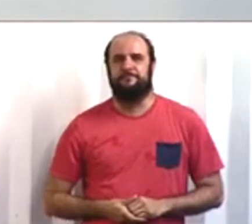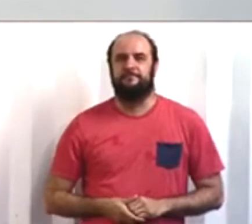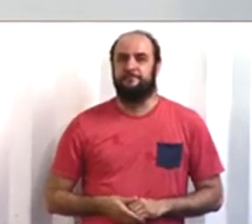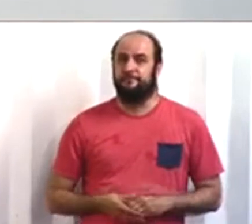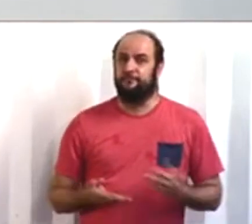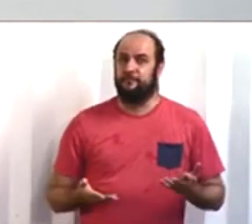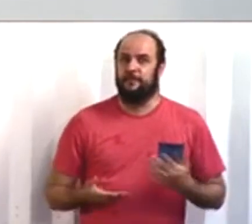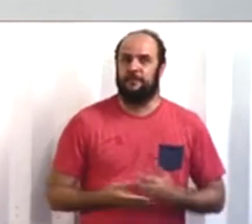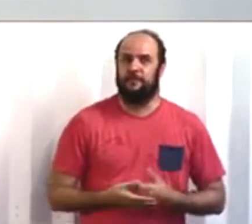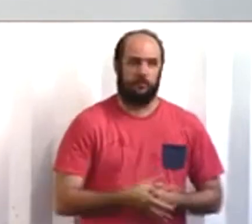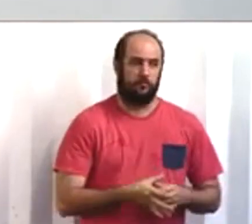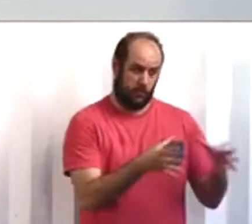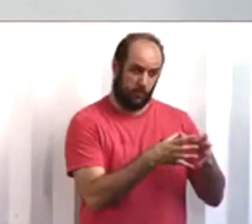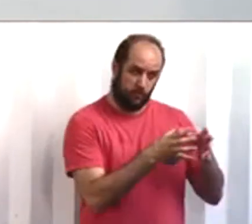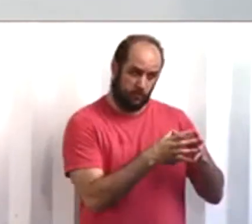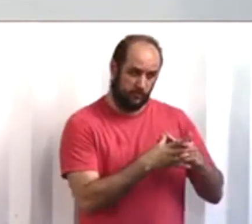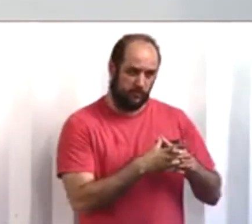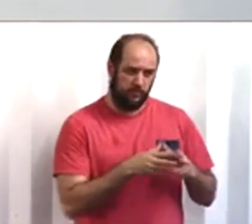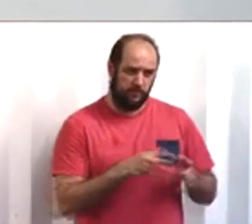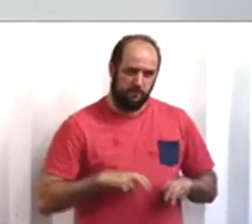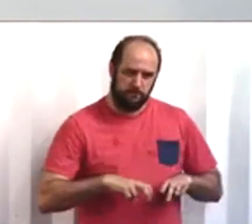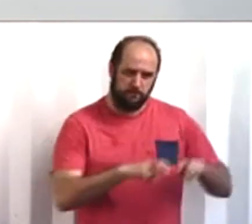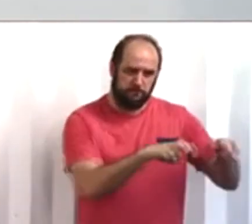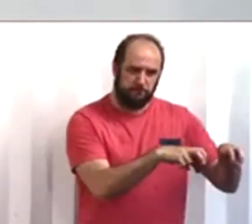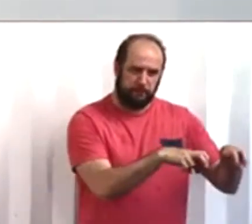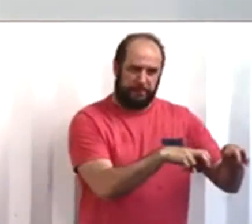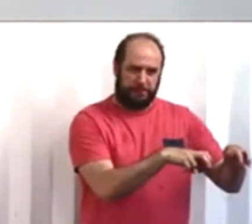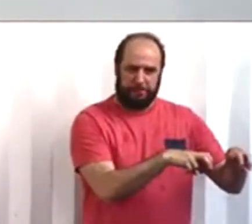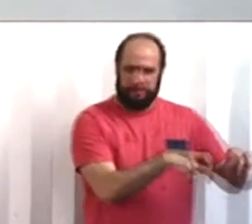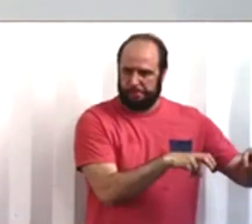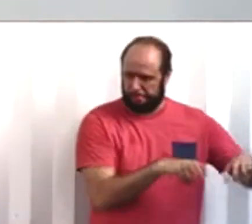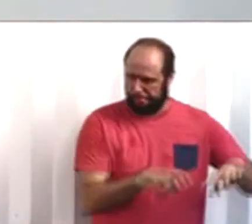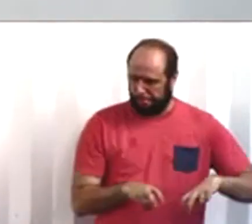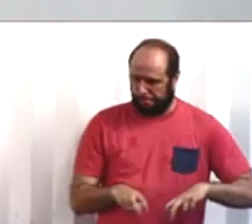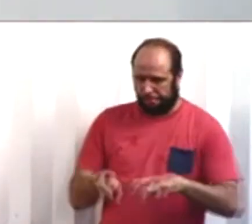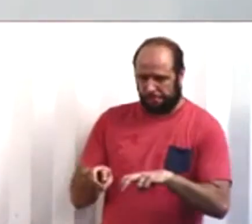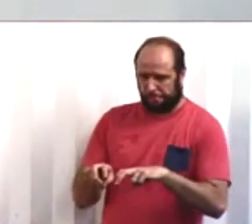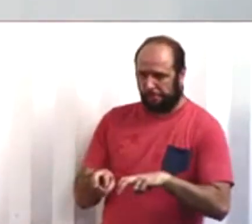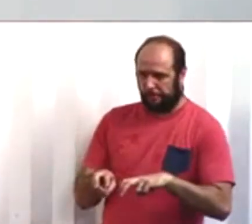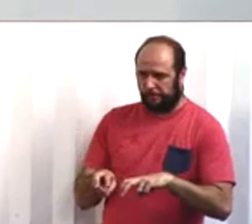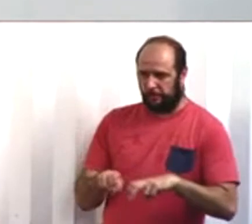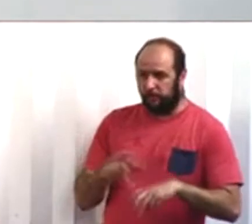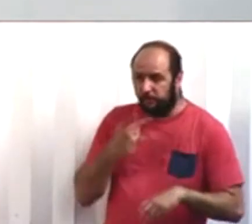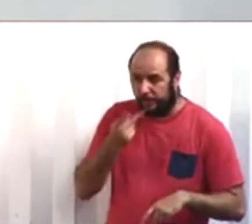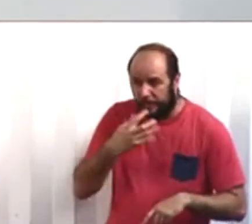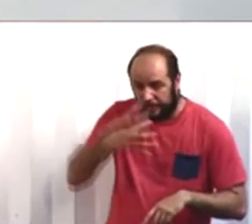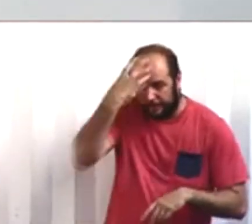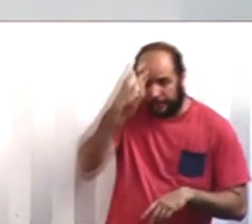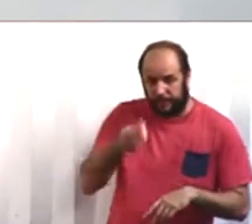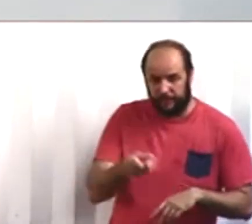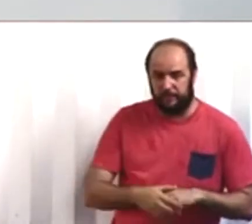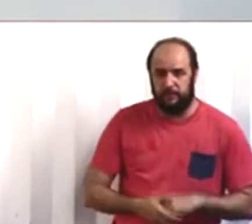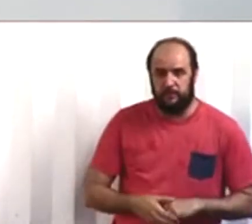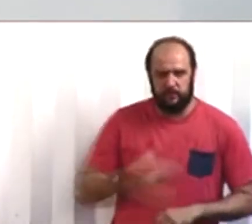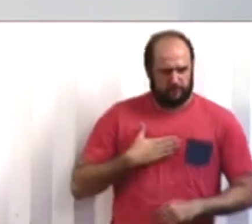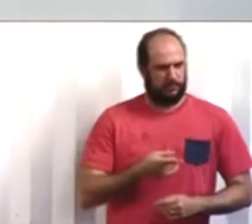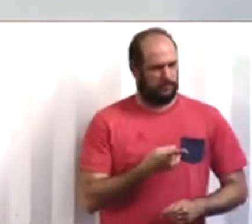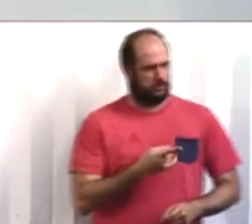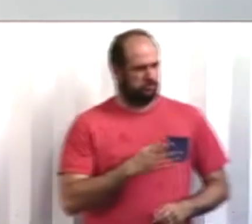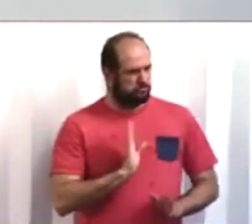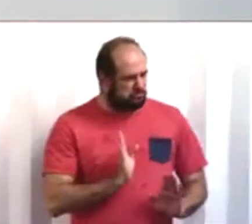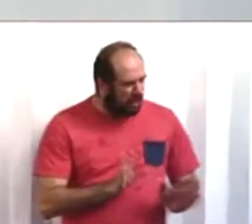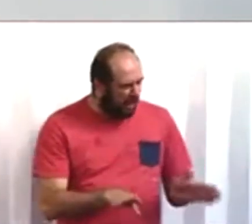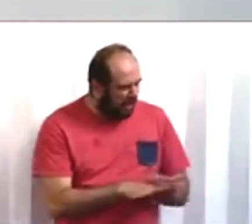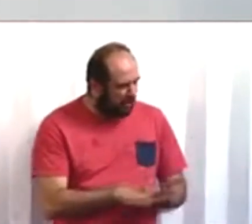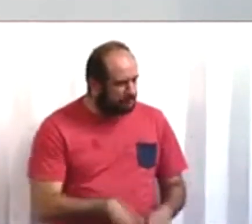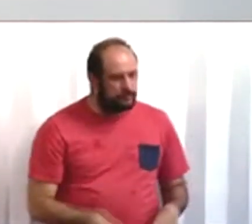Os mensageiros do rei param no meio do caminho, voltam, chegam até Acasias e dizem, aí Acasias se surpreende: por que voltaram tão